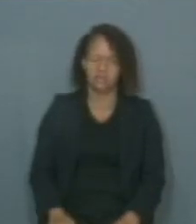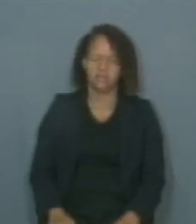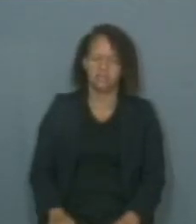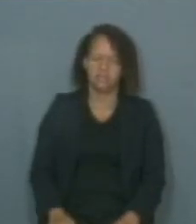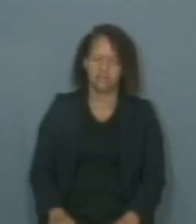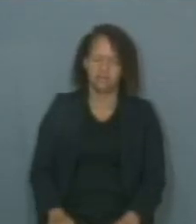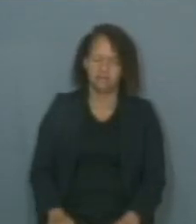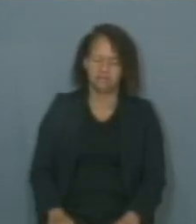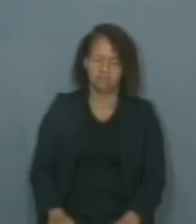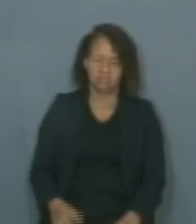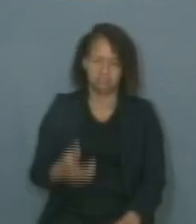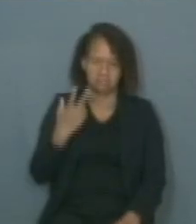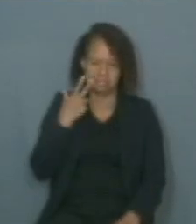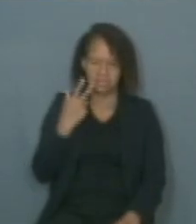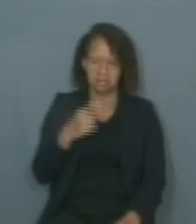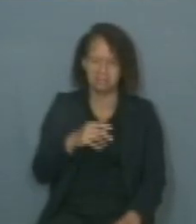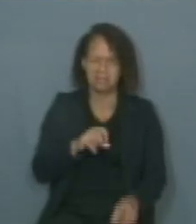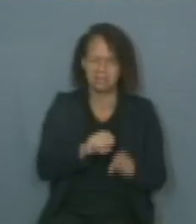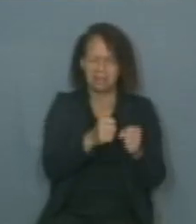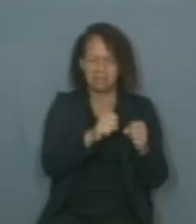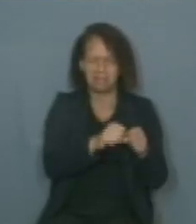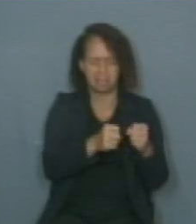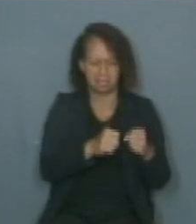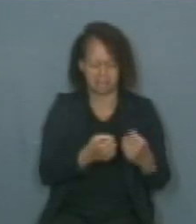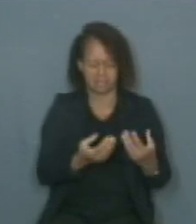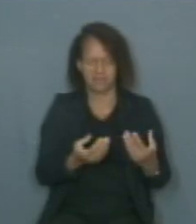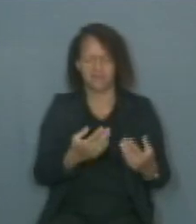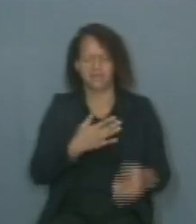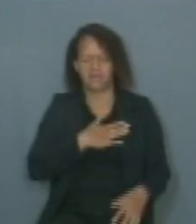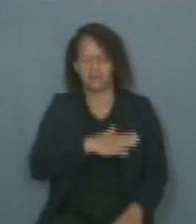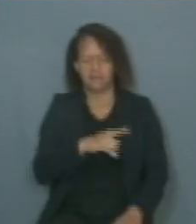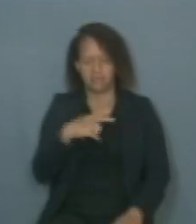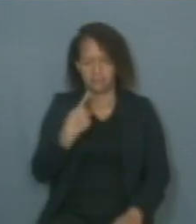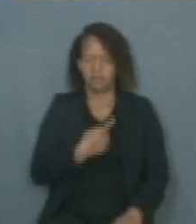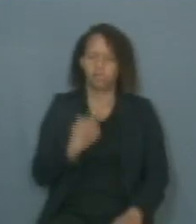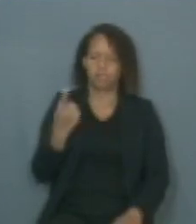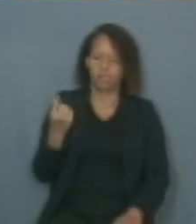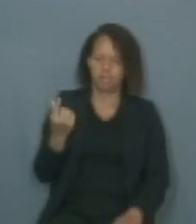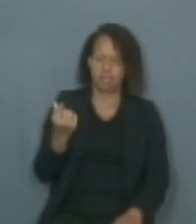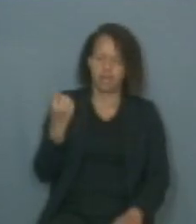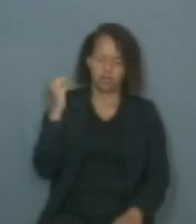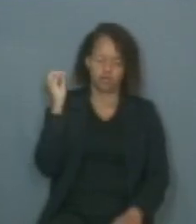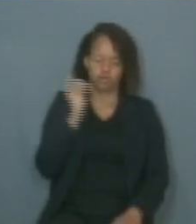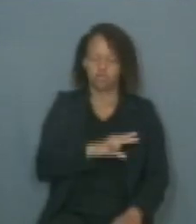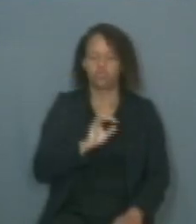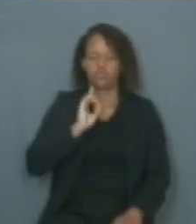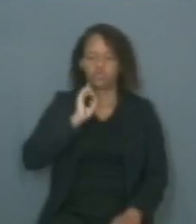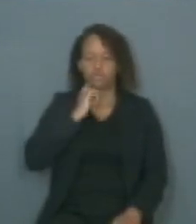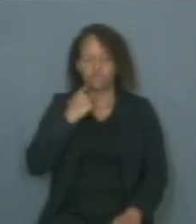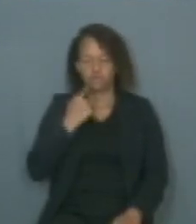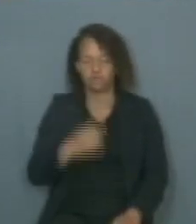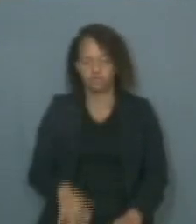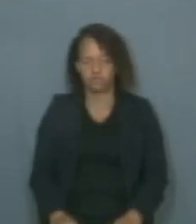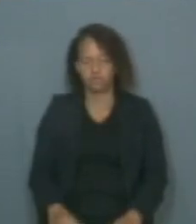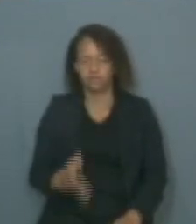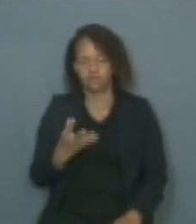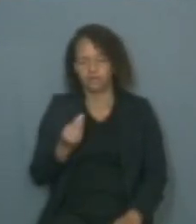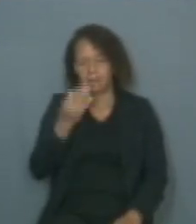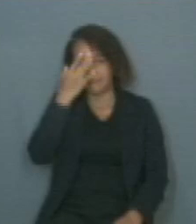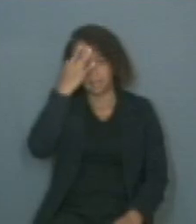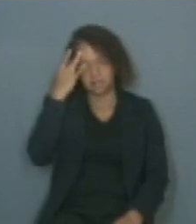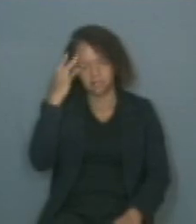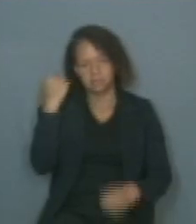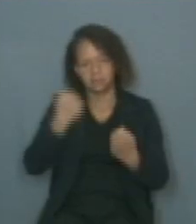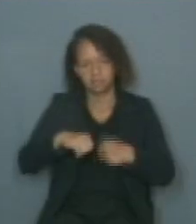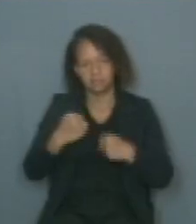A céu aberto, se estragando. Isso daqui é nosso dinheiro no lixo. Tanta gente precisando de um